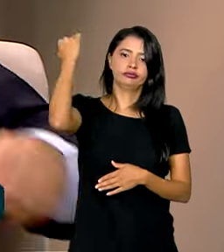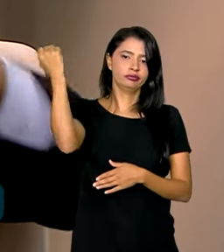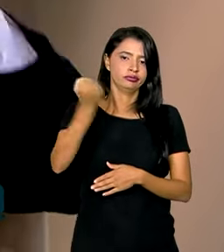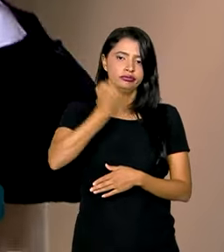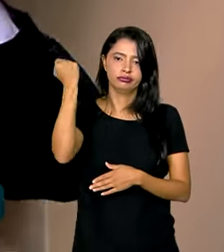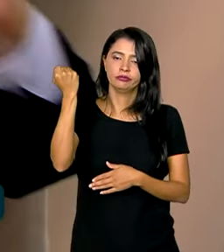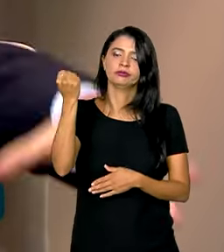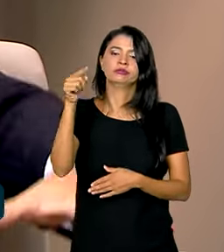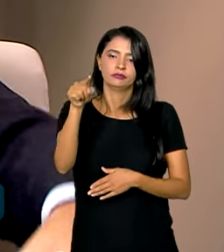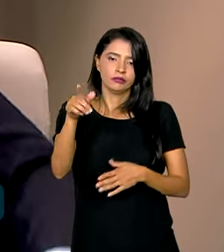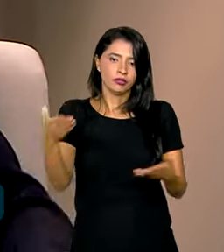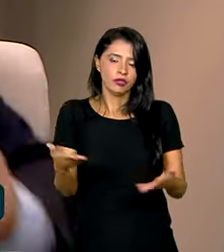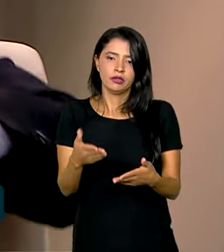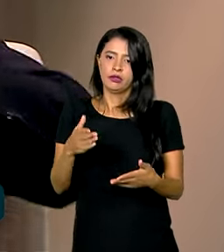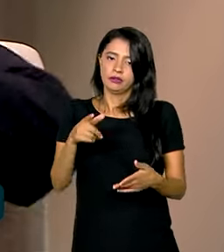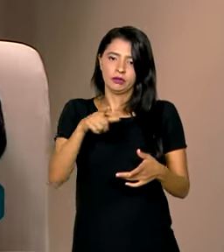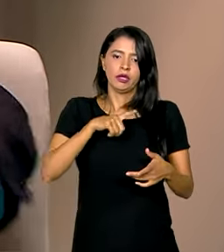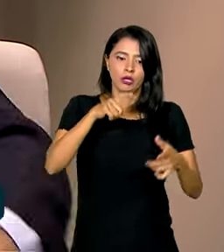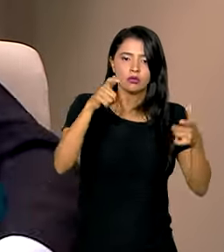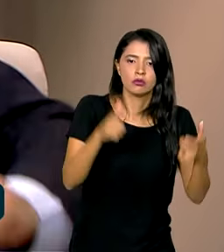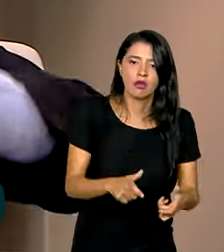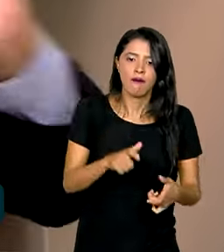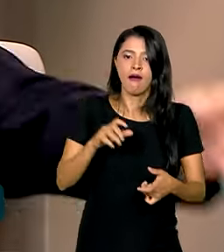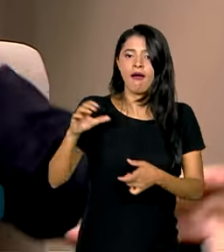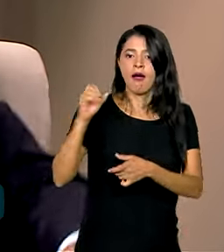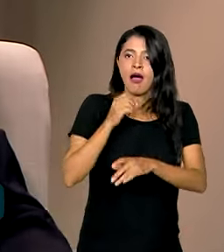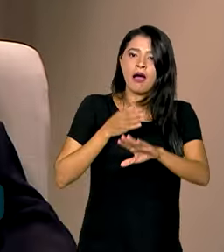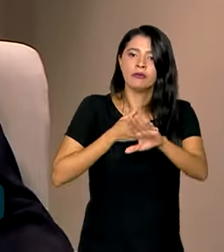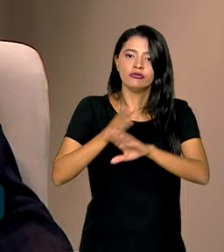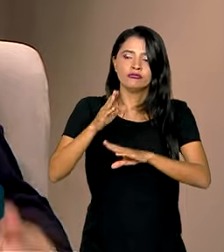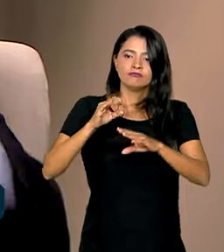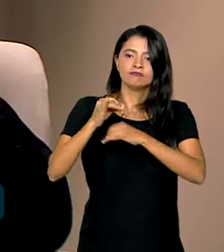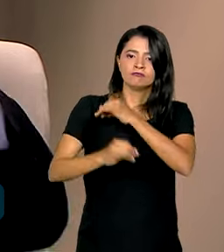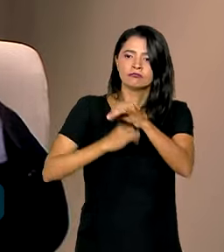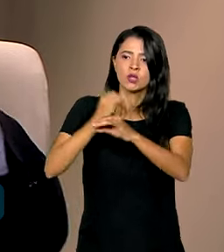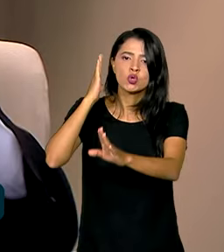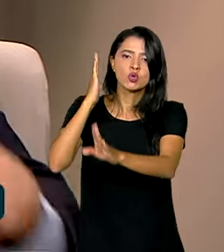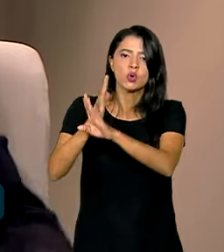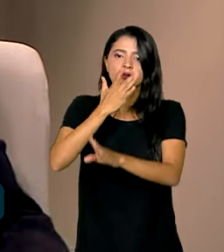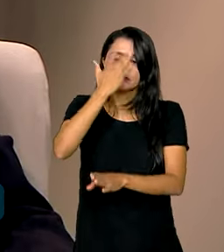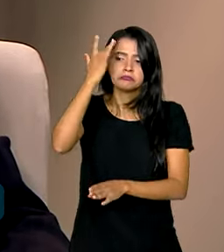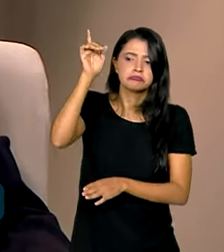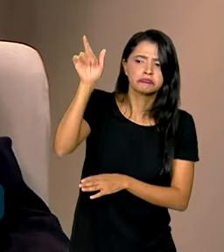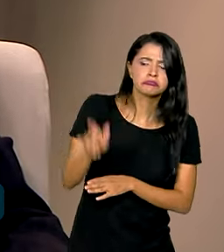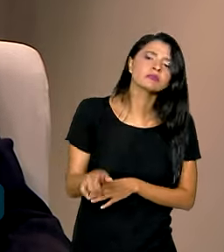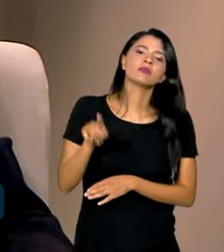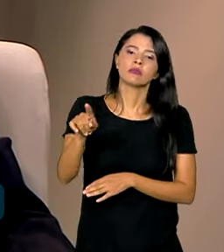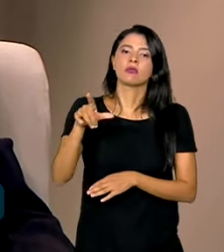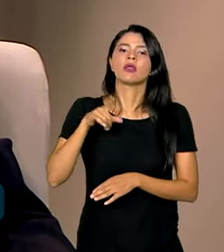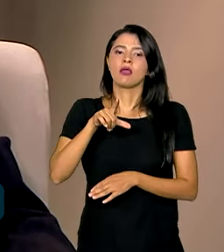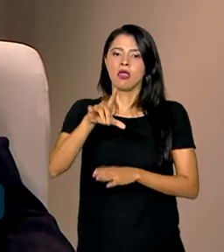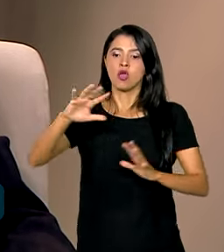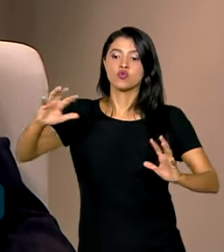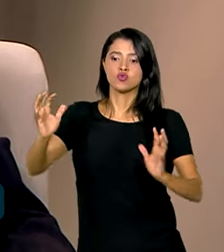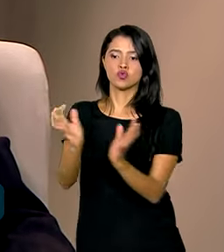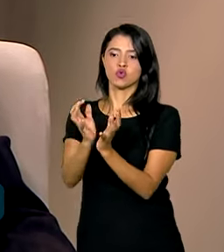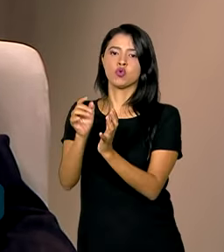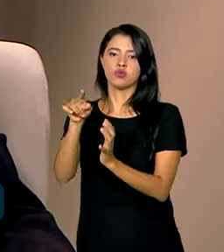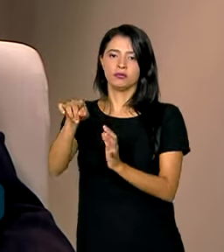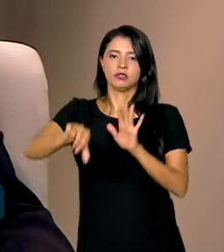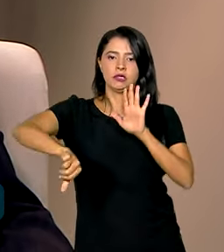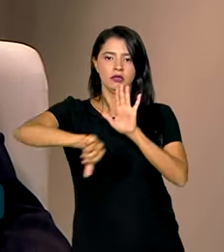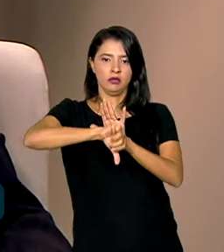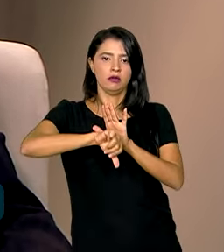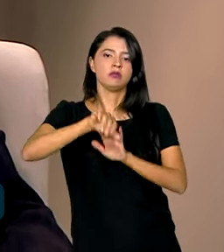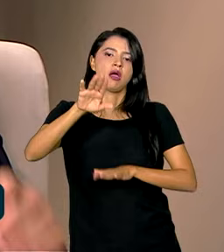um local que rapidamente vai nas redes, identifica os autores, identifica que há uma dimensão coletiva nesses crimes, no